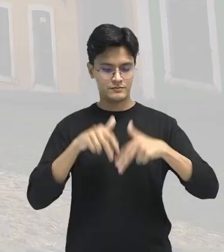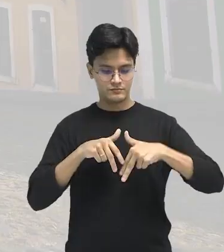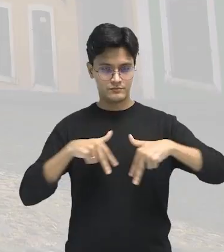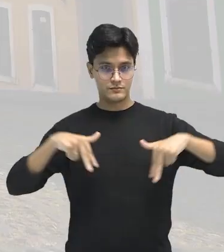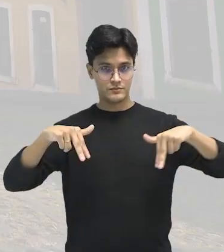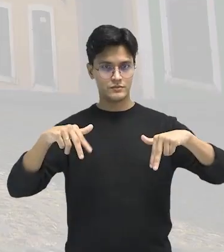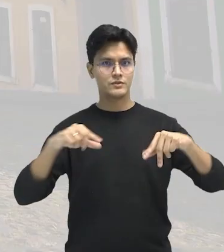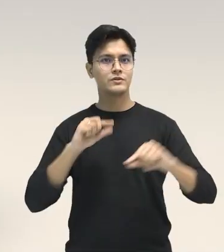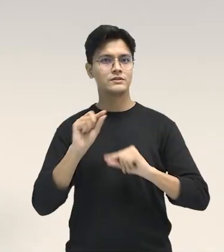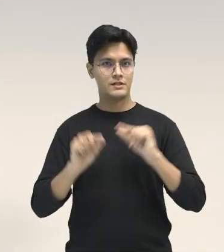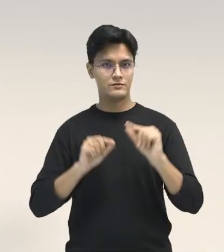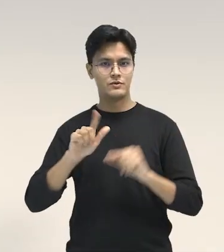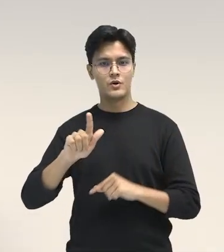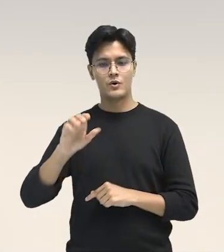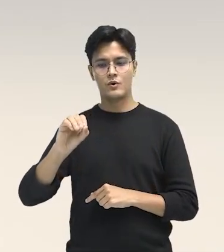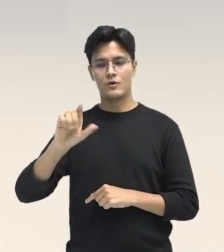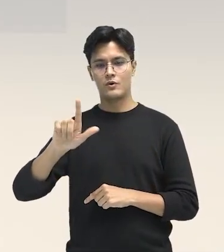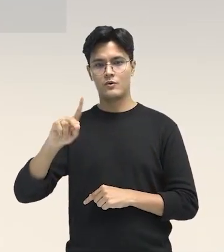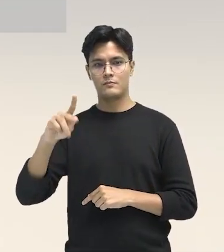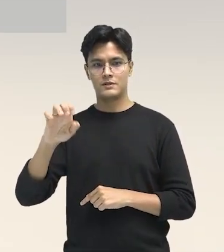Que são os golpes.